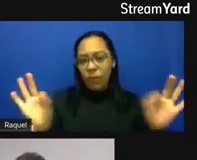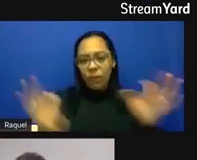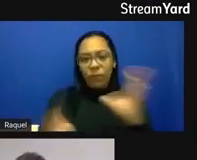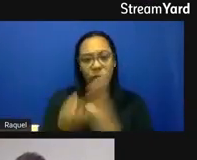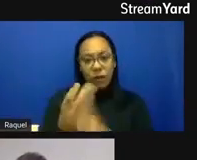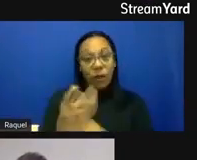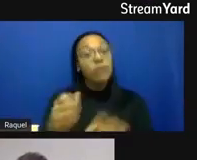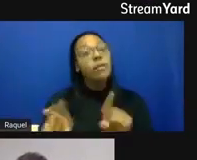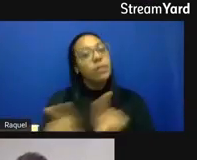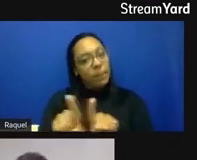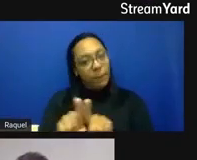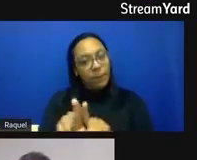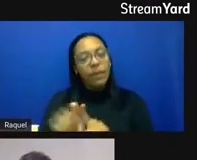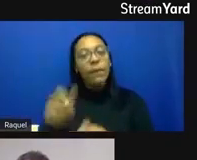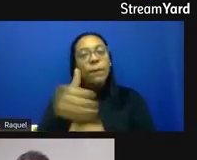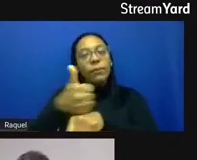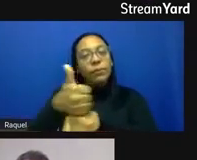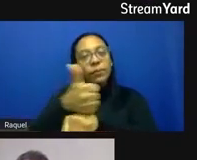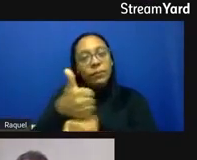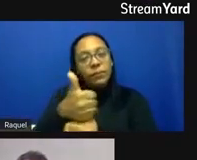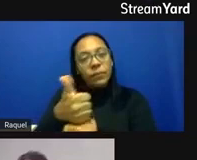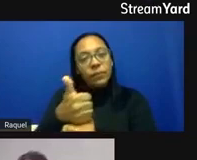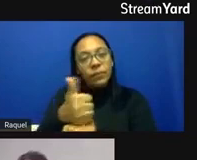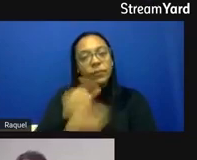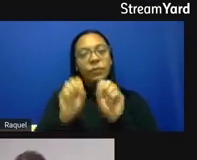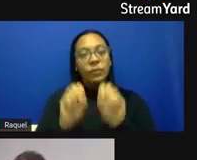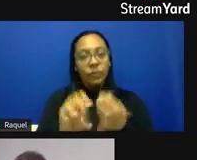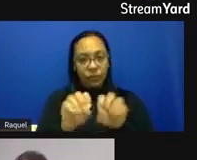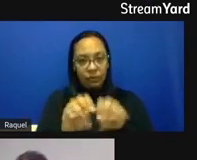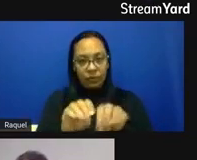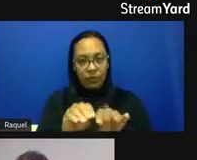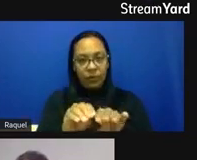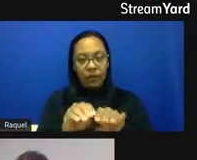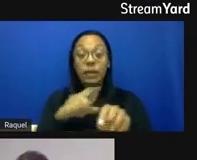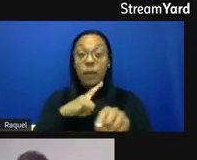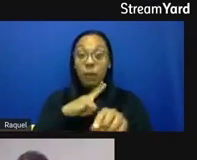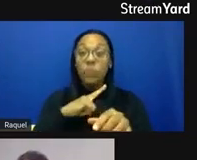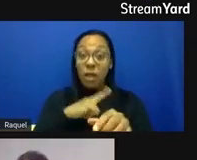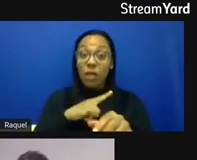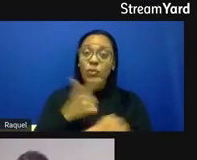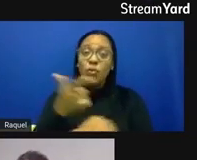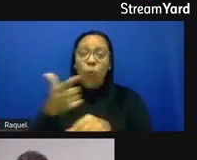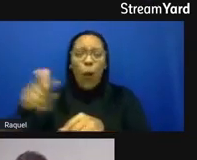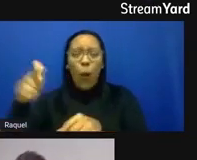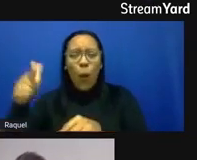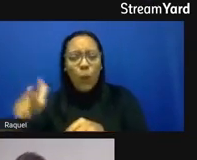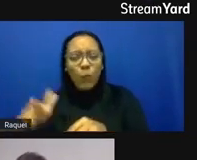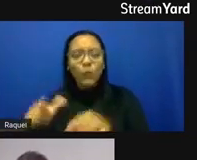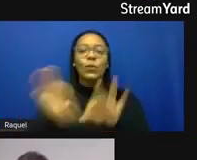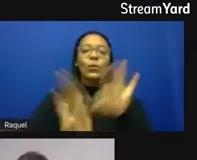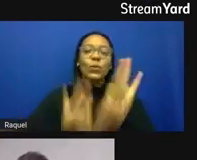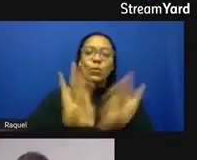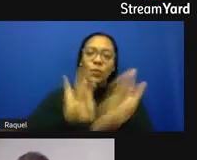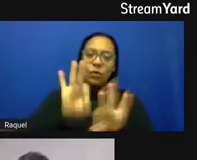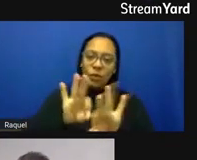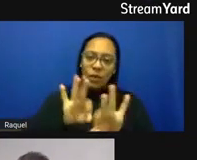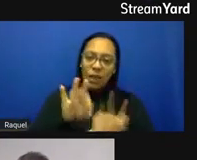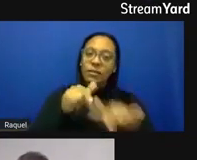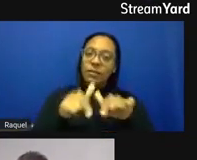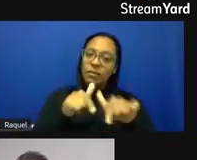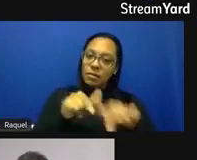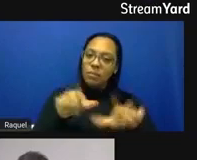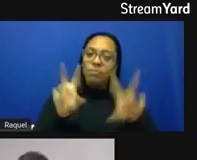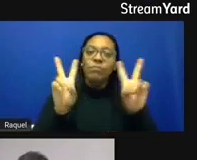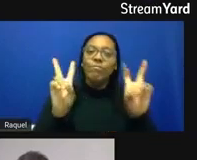educação. Então, são outros projetos anexos em que também tratamos dessa temática que precisa,